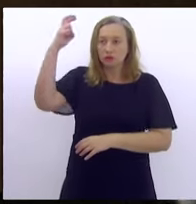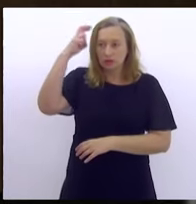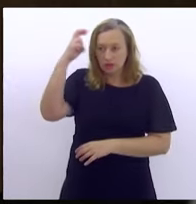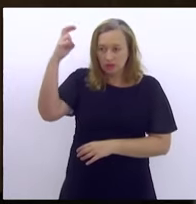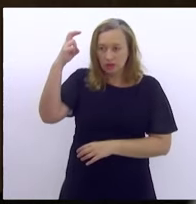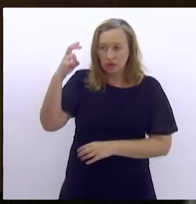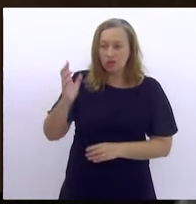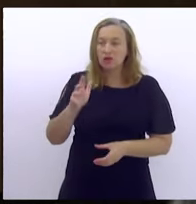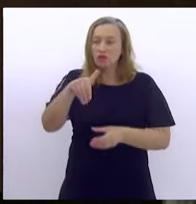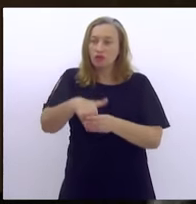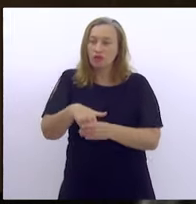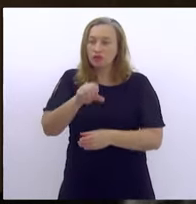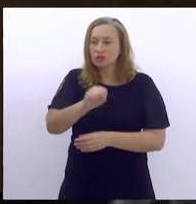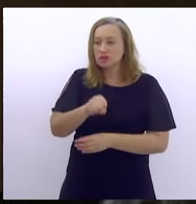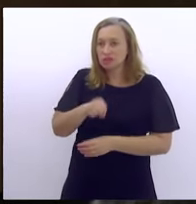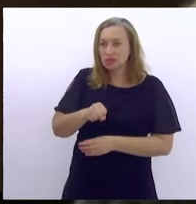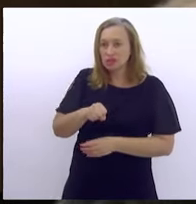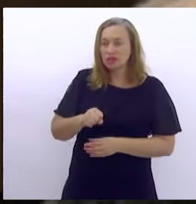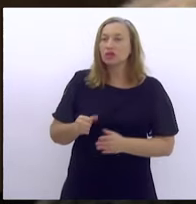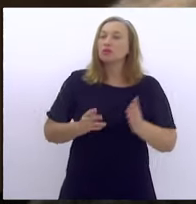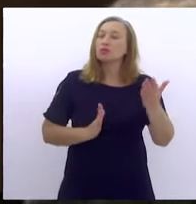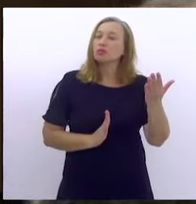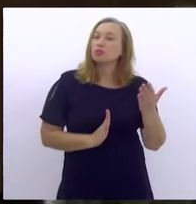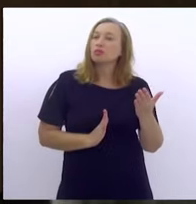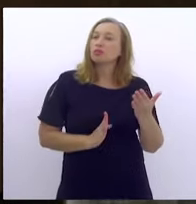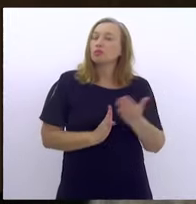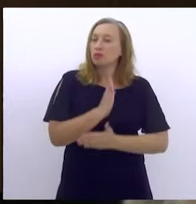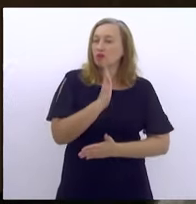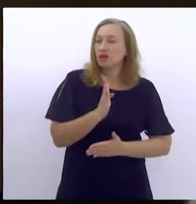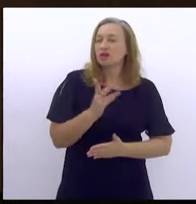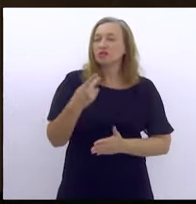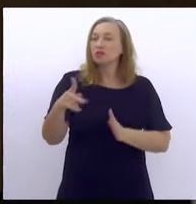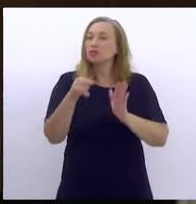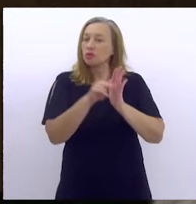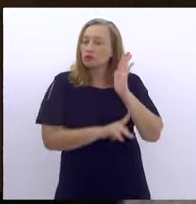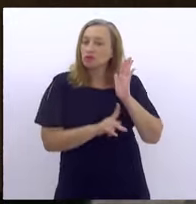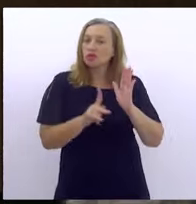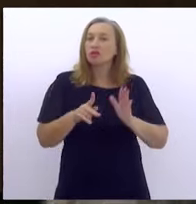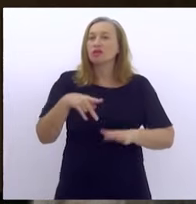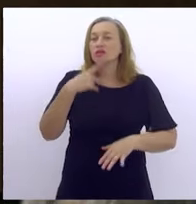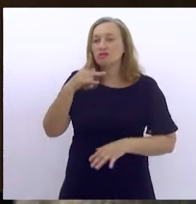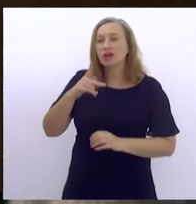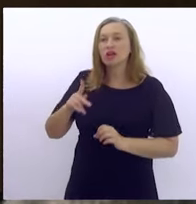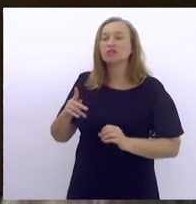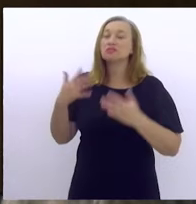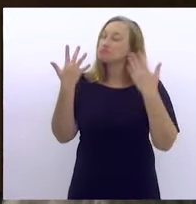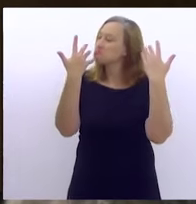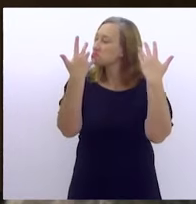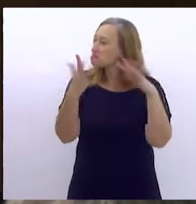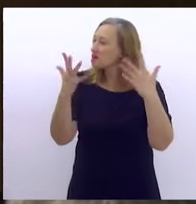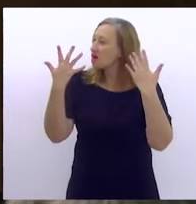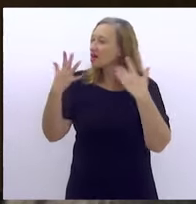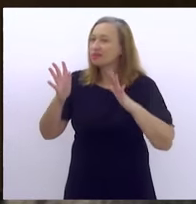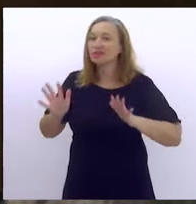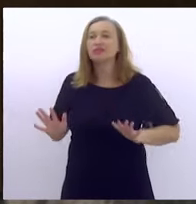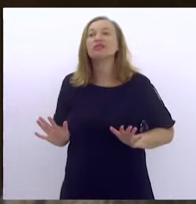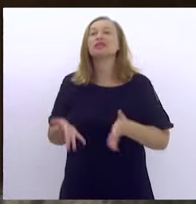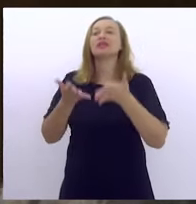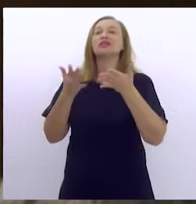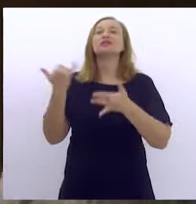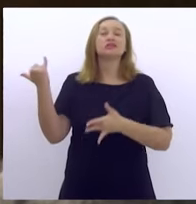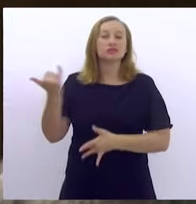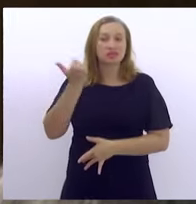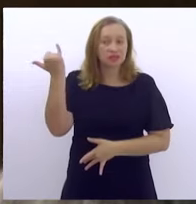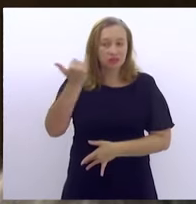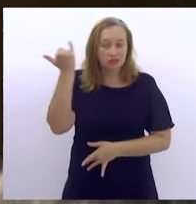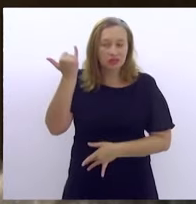voto favoravelmente a esse projeto, mais uma vez reforçando aqui os parabéns pela iniciativa tão